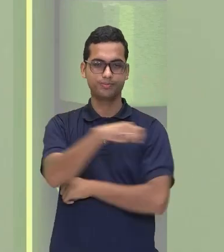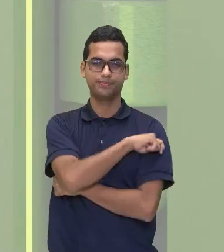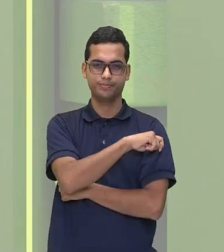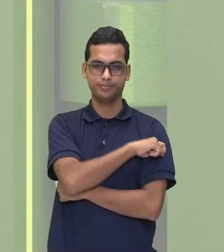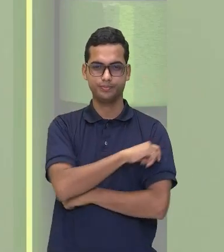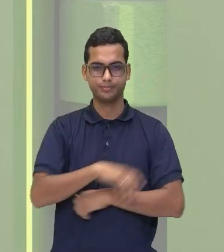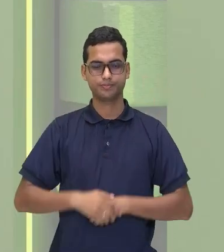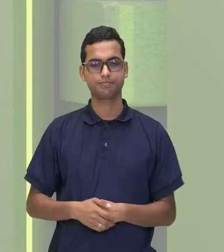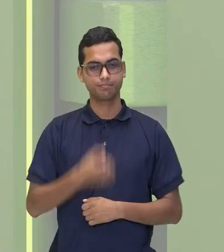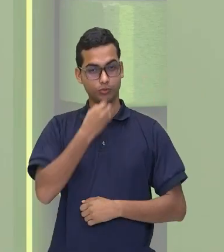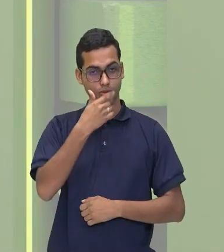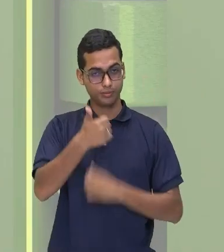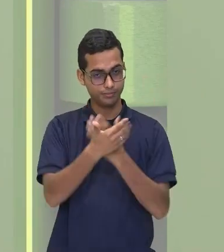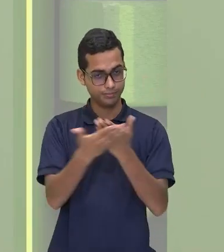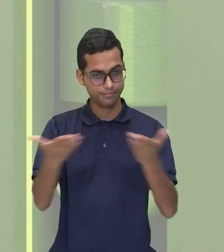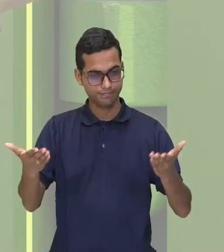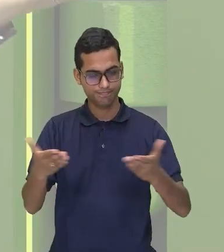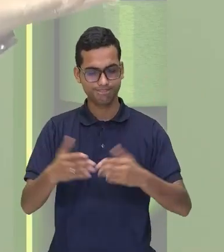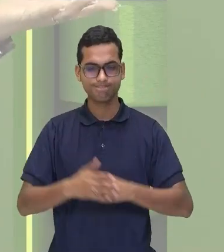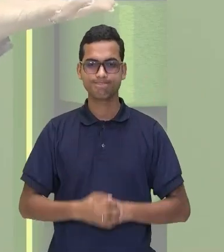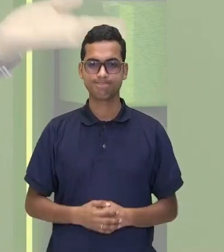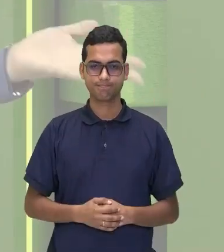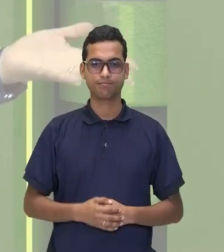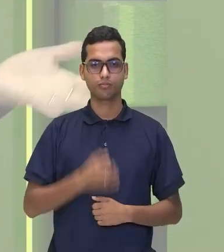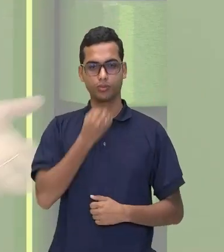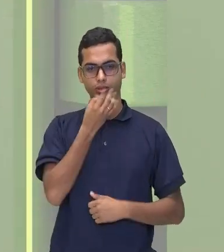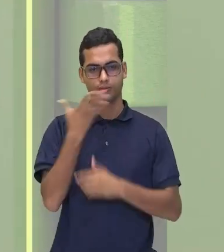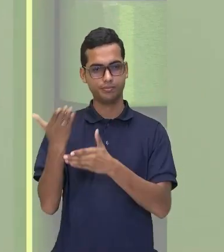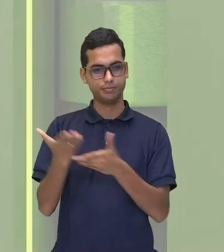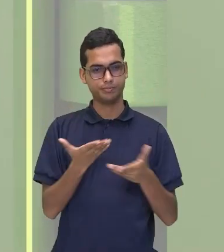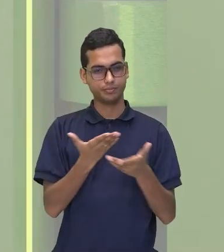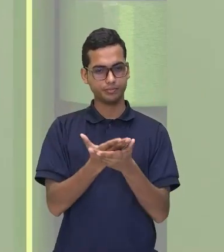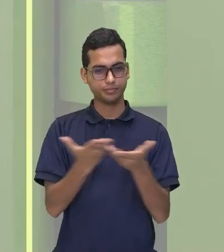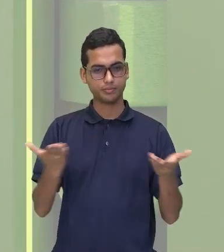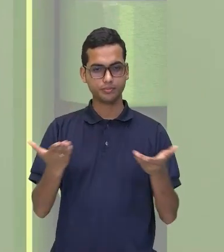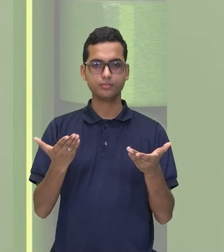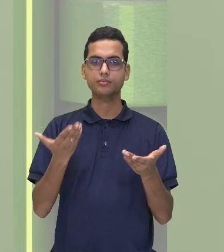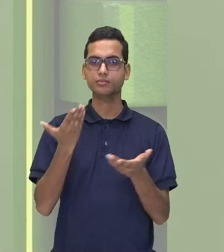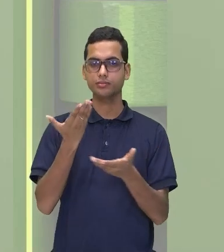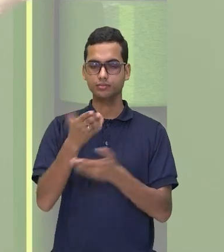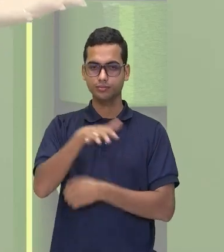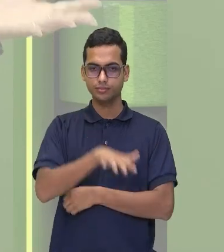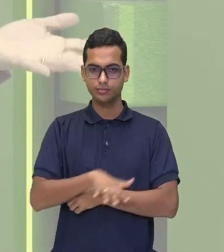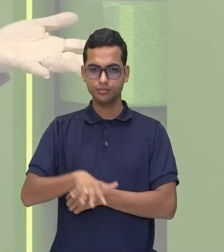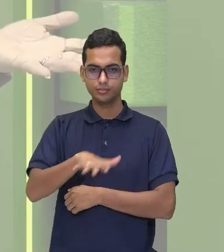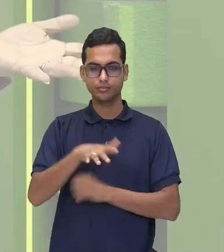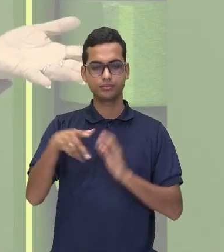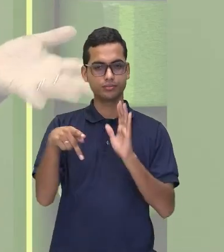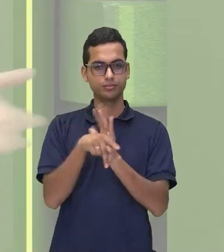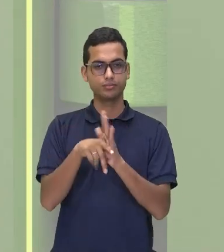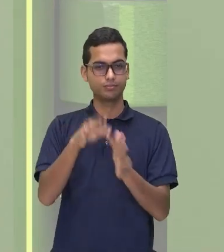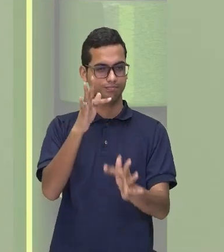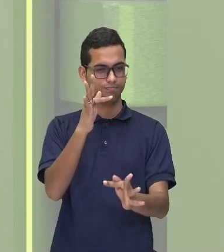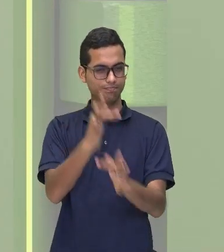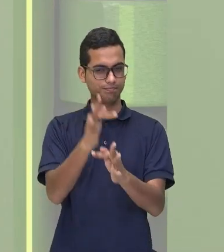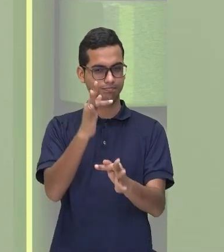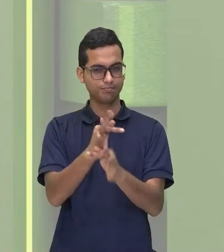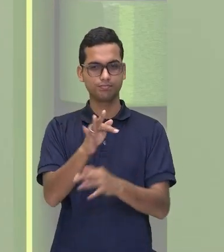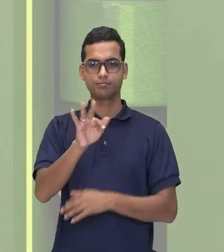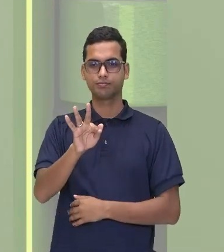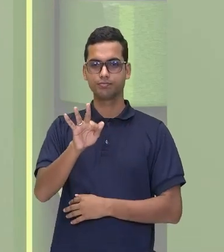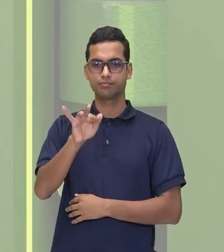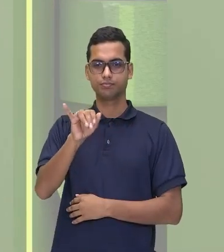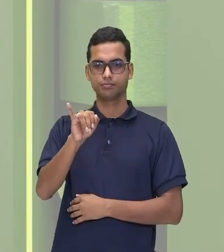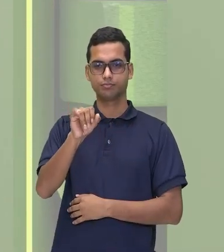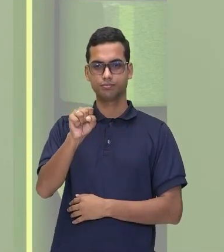pessoal, tudo bem com vocês? Sejam bem-vindos ao nosso mundo da física. Estarei com